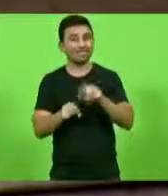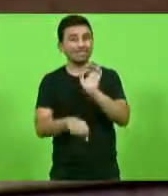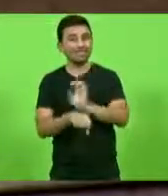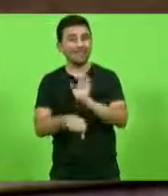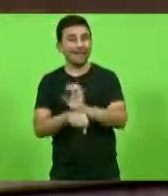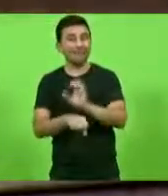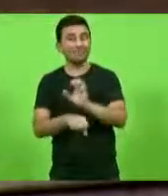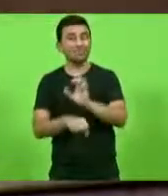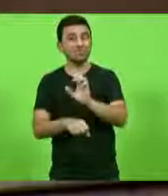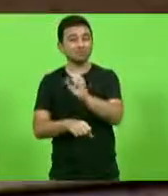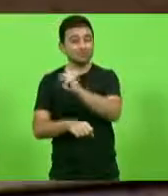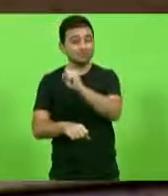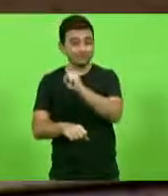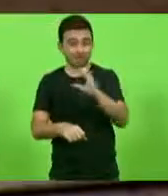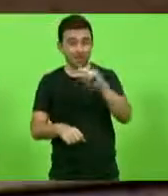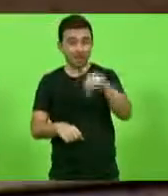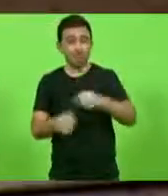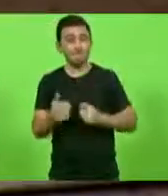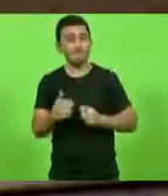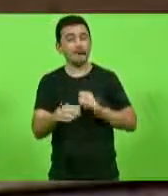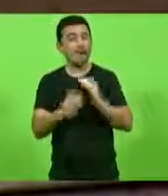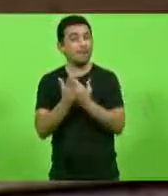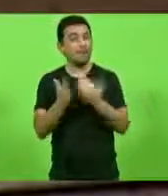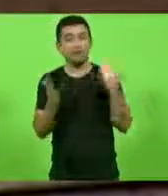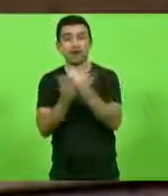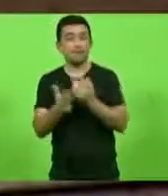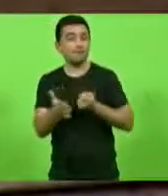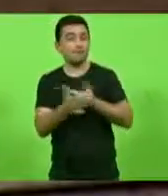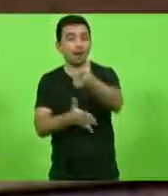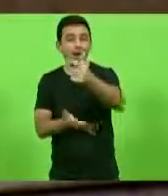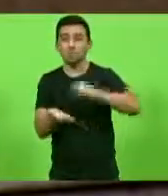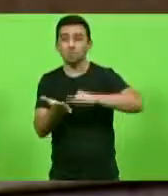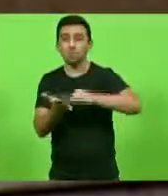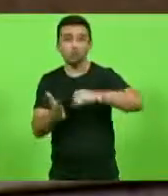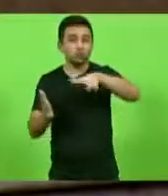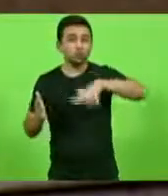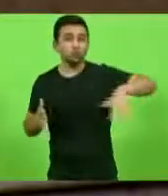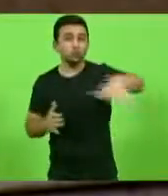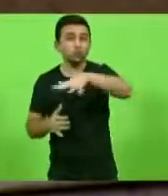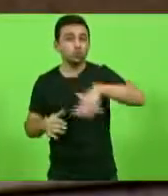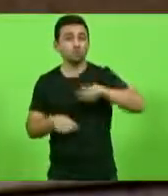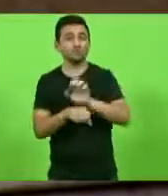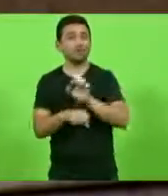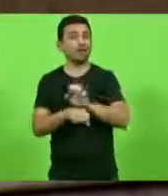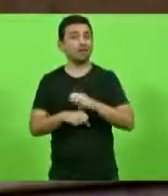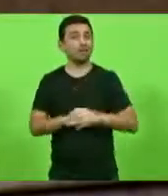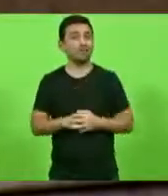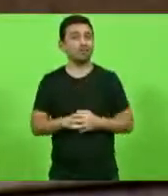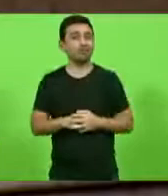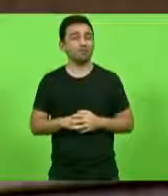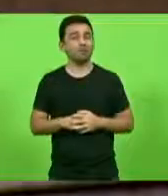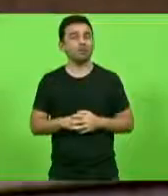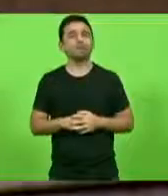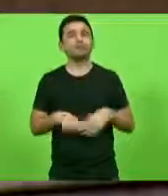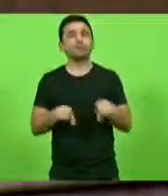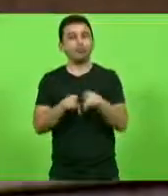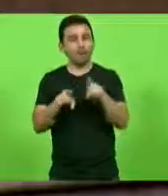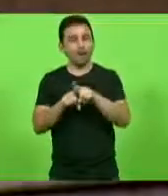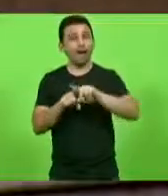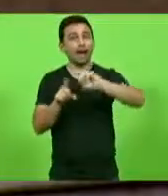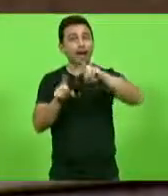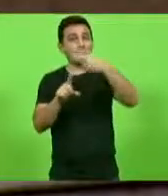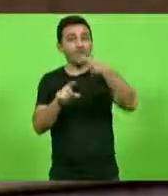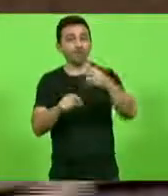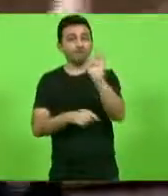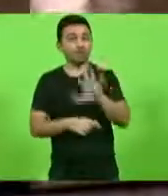paga impostos per capita estaduais. E, além disso, ainda pagamos os impostos